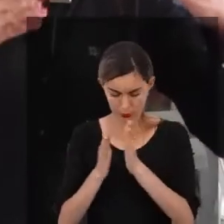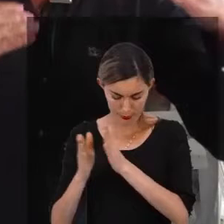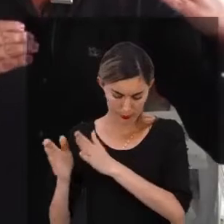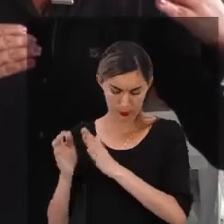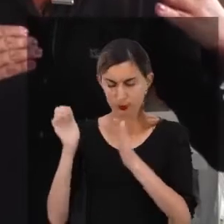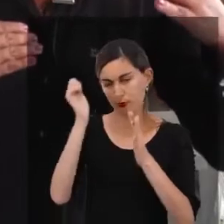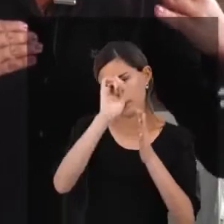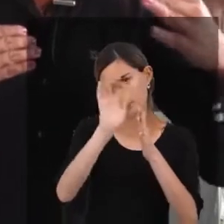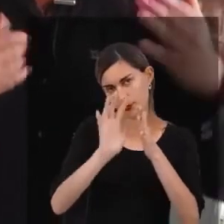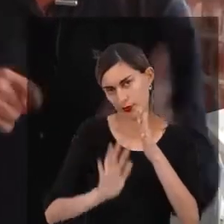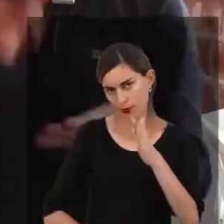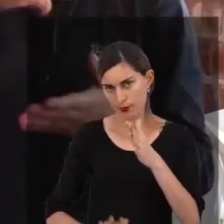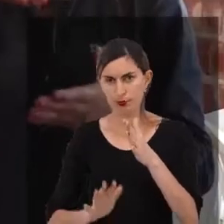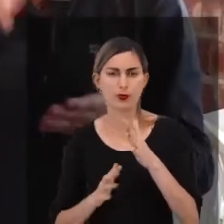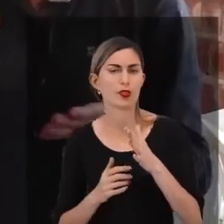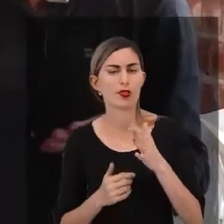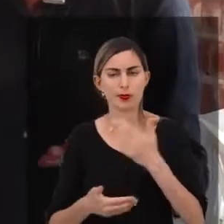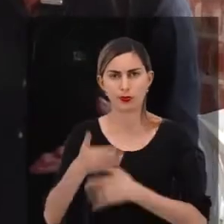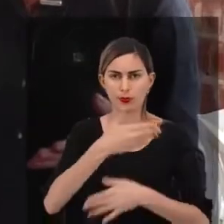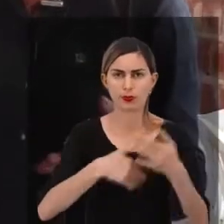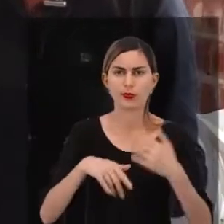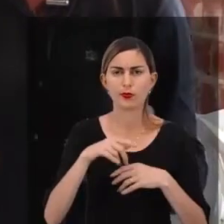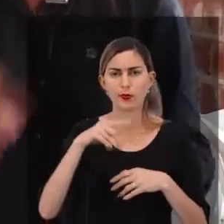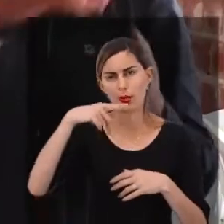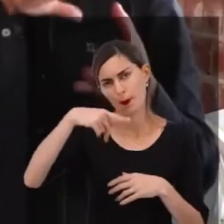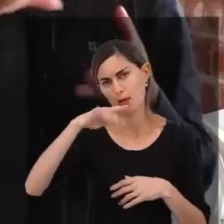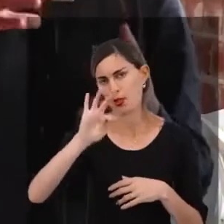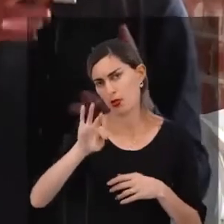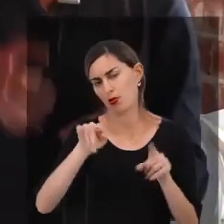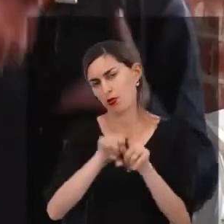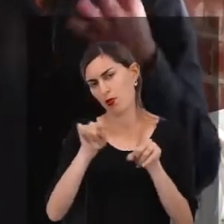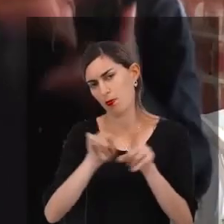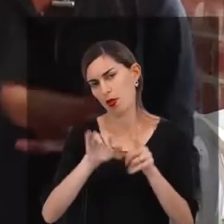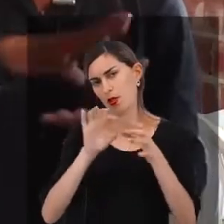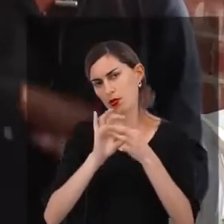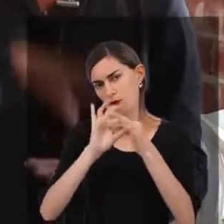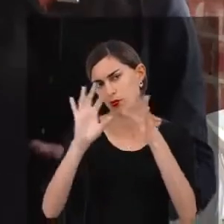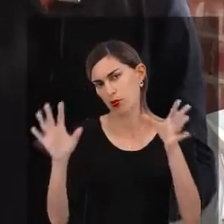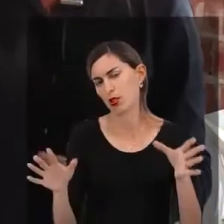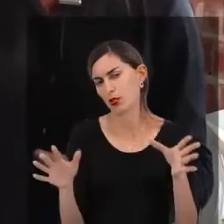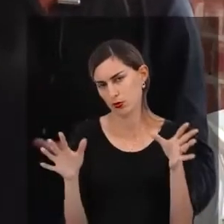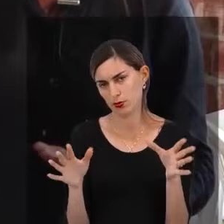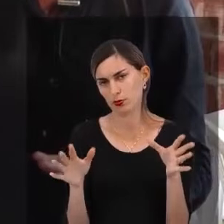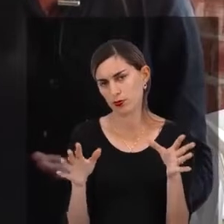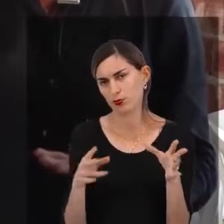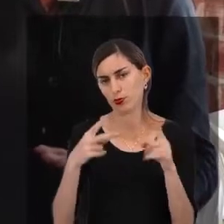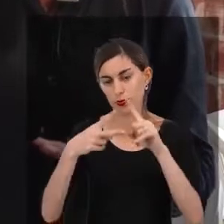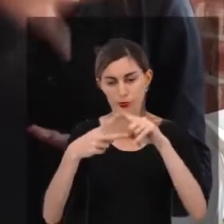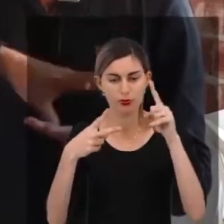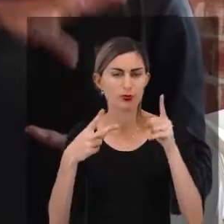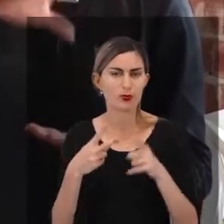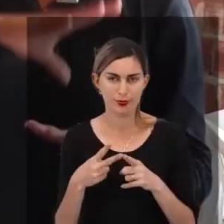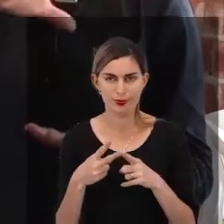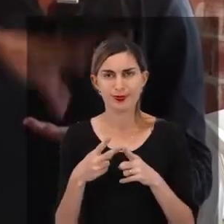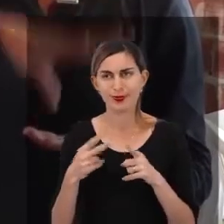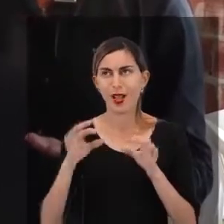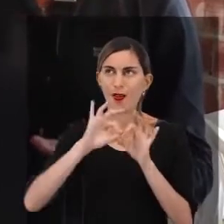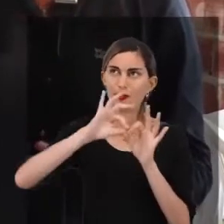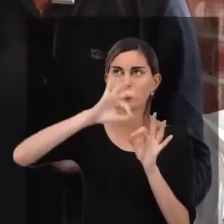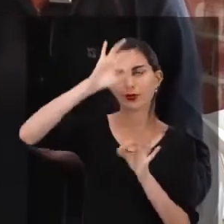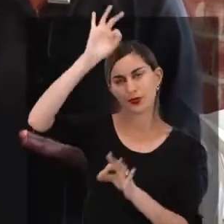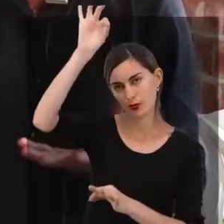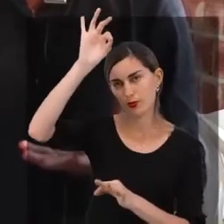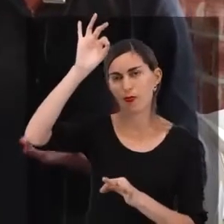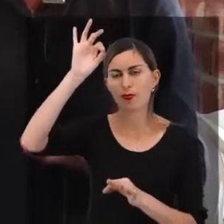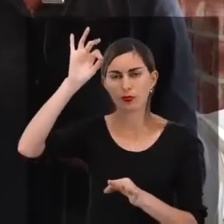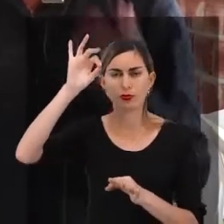o passo a passo da atividade e os funcionários envolvidos, e uma PT também liberando o funcionário, todos os funcionários liberados para a